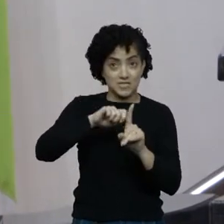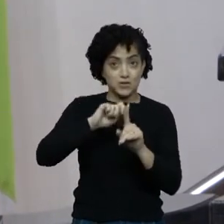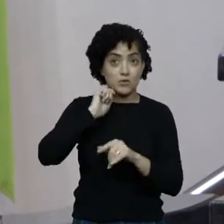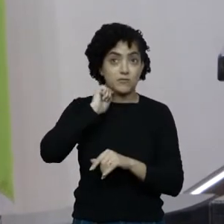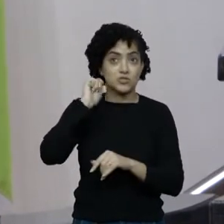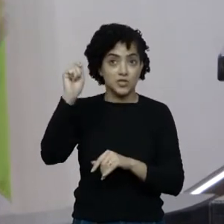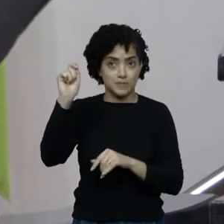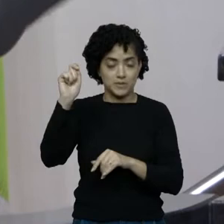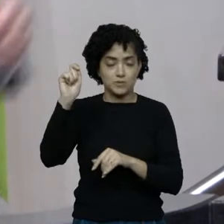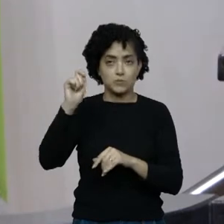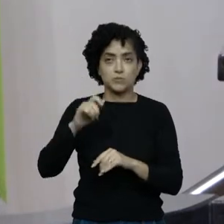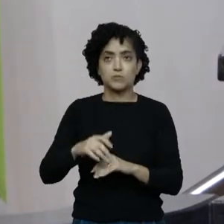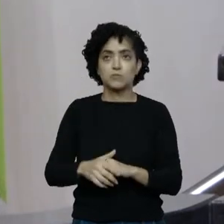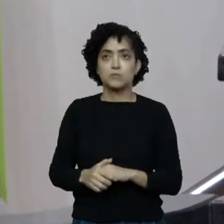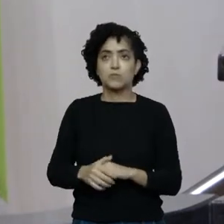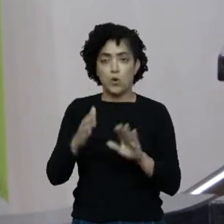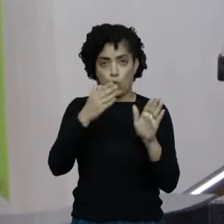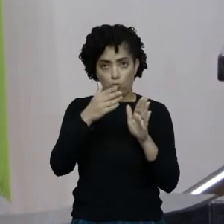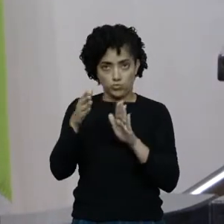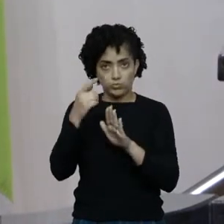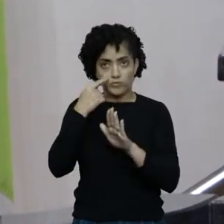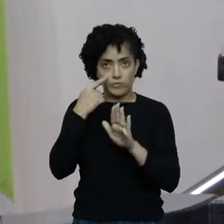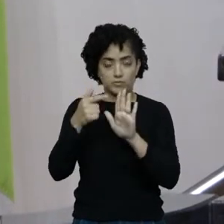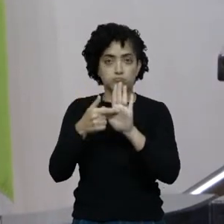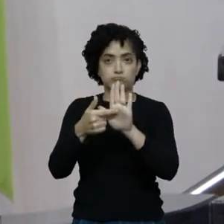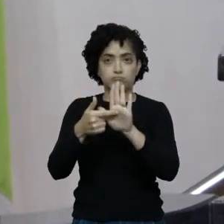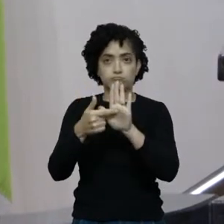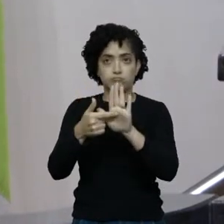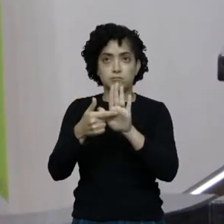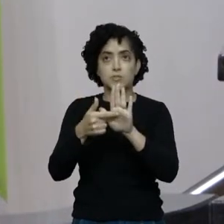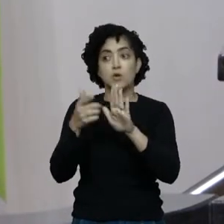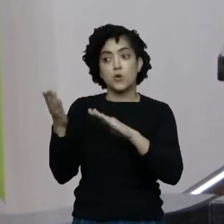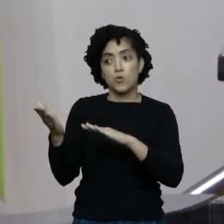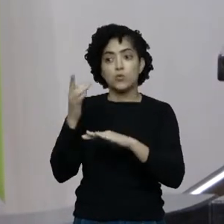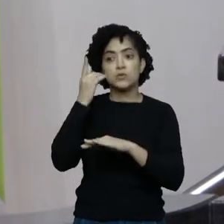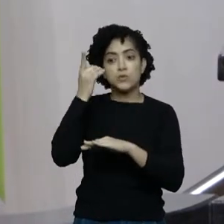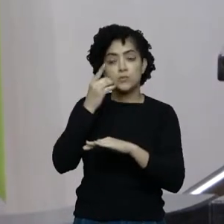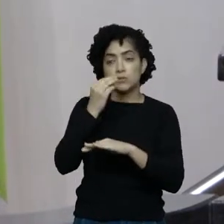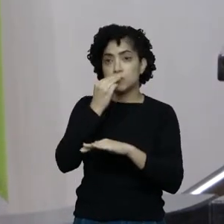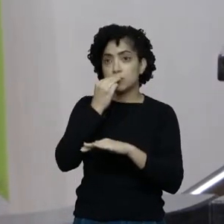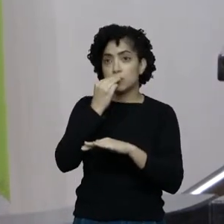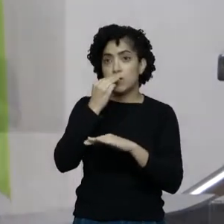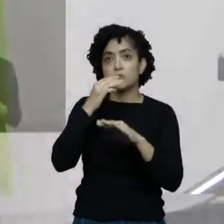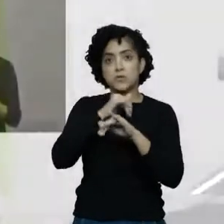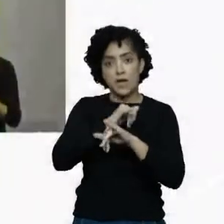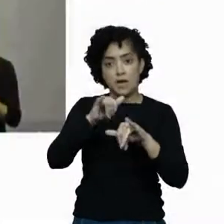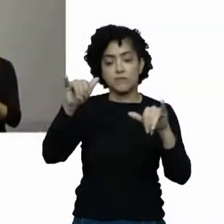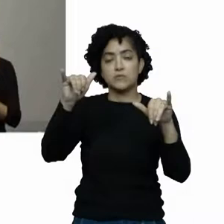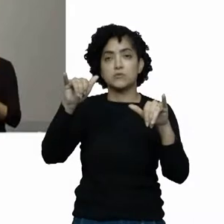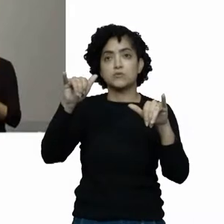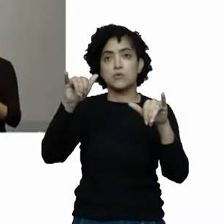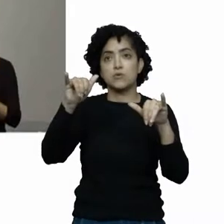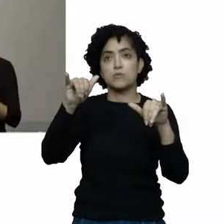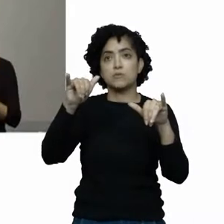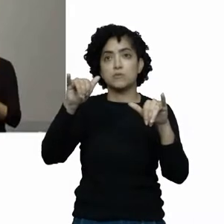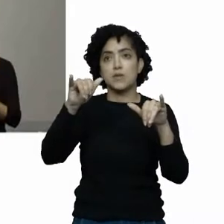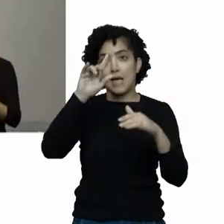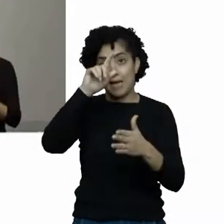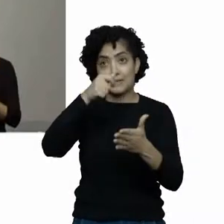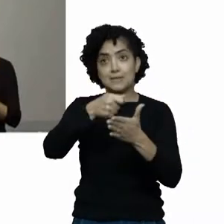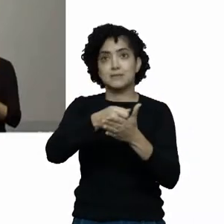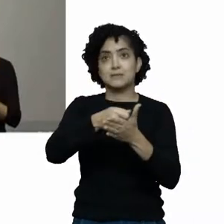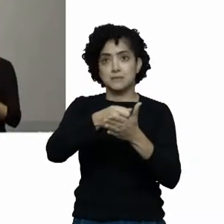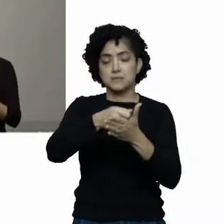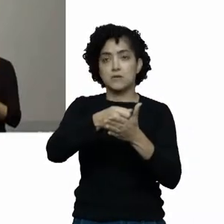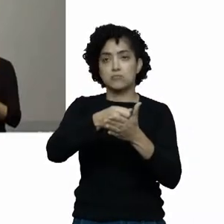é de Abril pode passar o deputado sua peça só conhecimento do plenário a decisão dos líderes